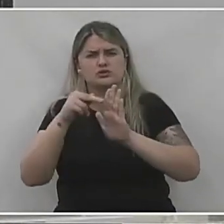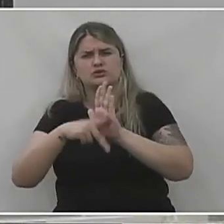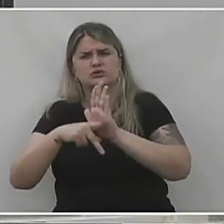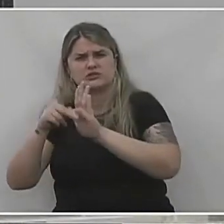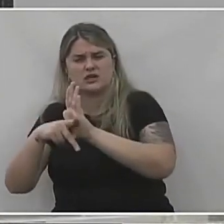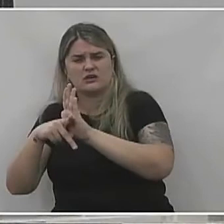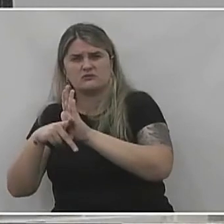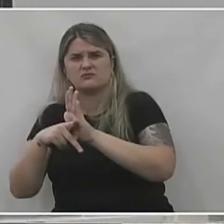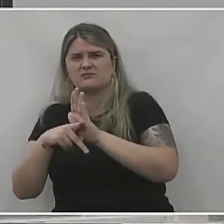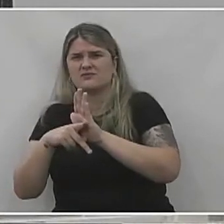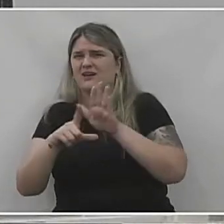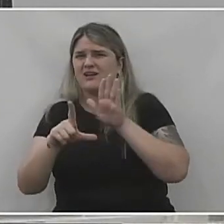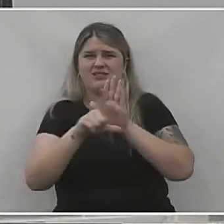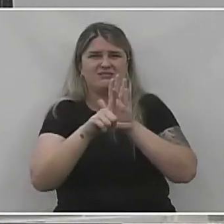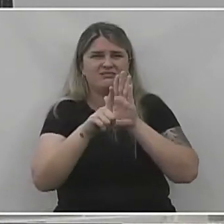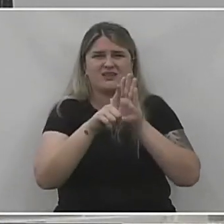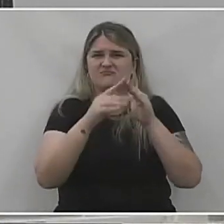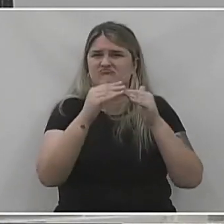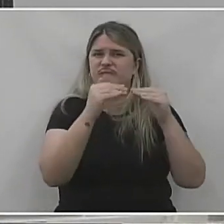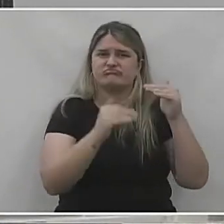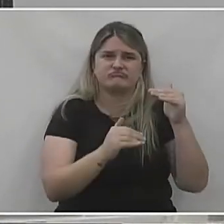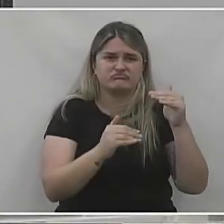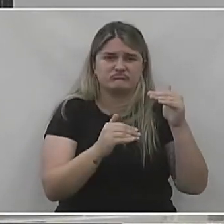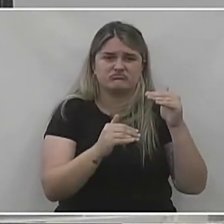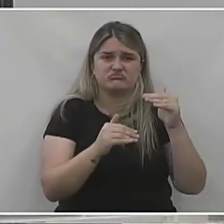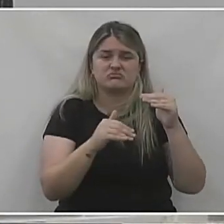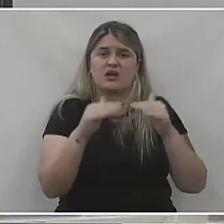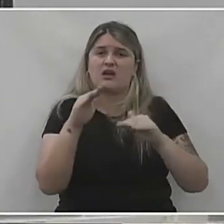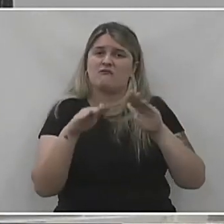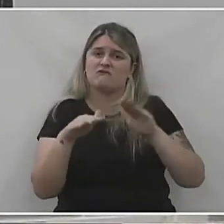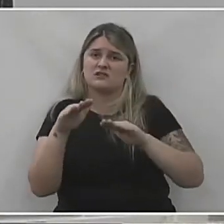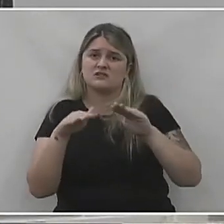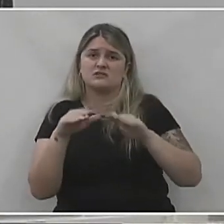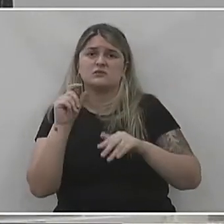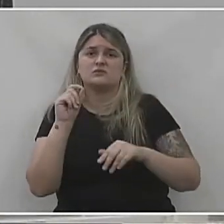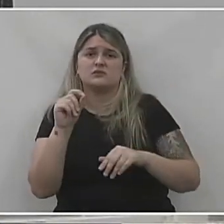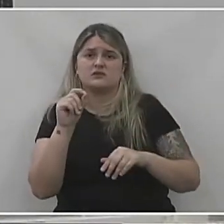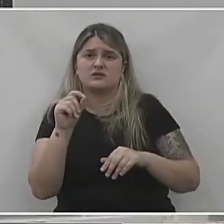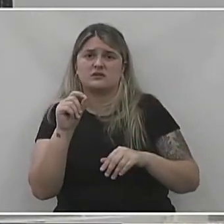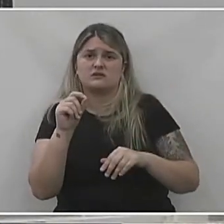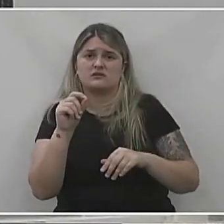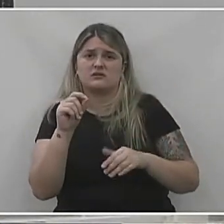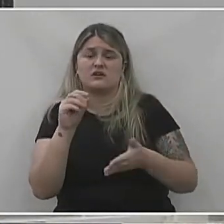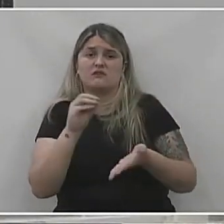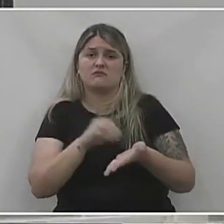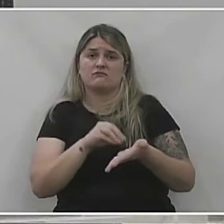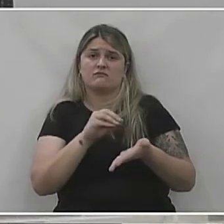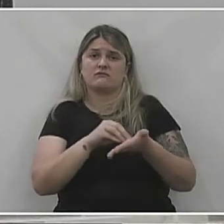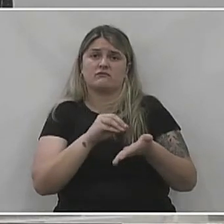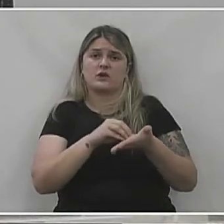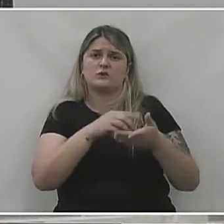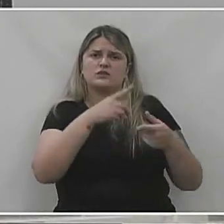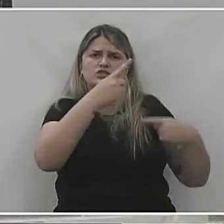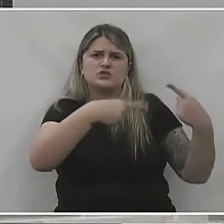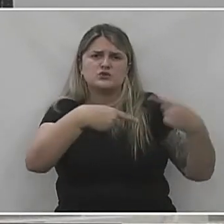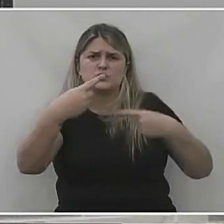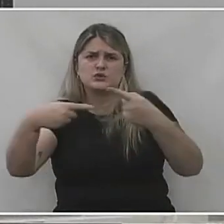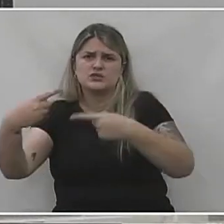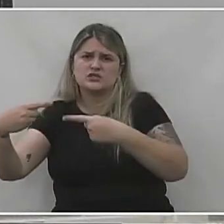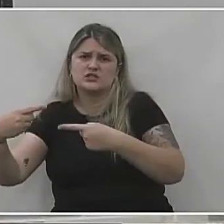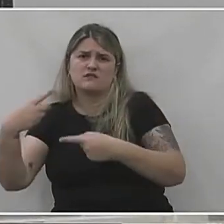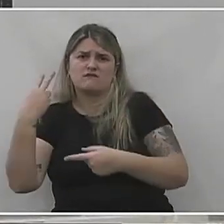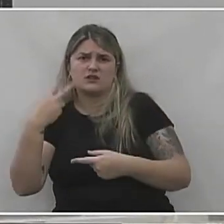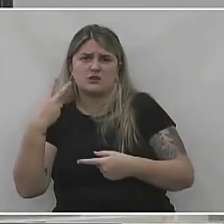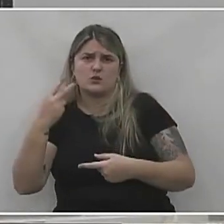projetos inconstitucionais as vezes podem ser um pouco da falta de debater com